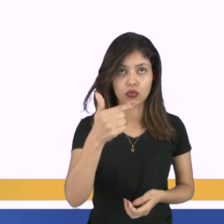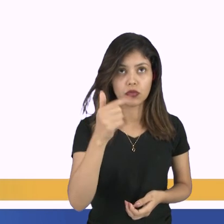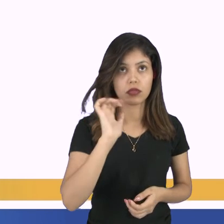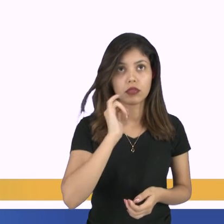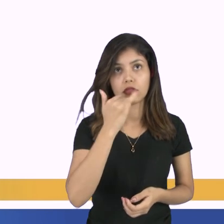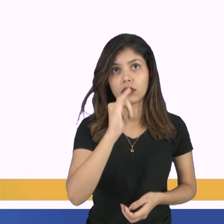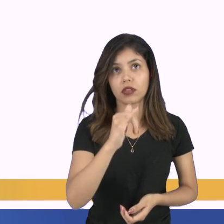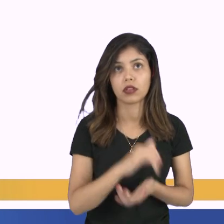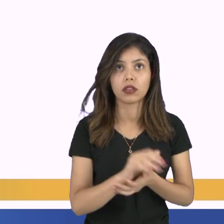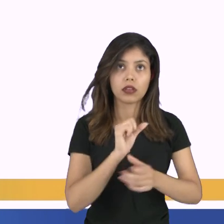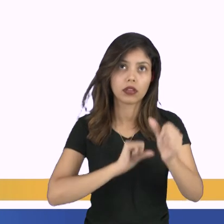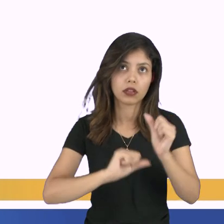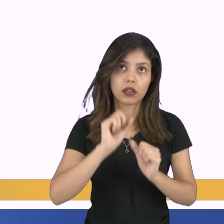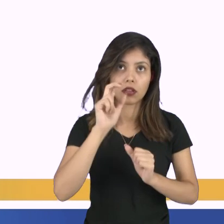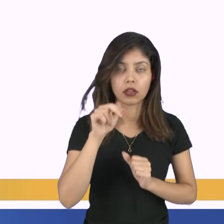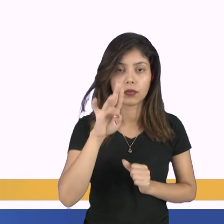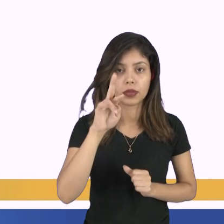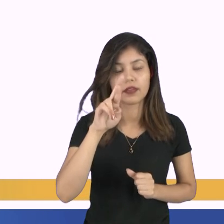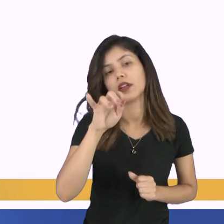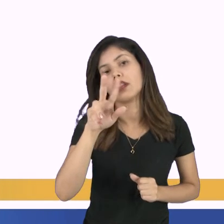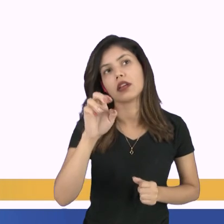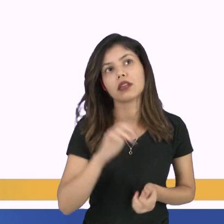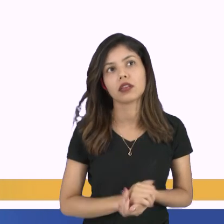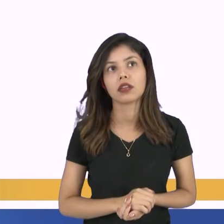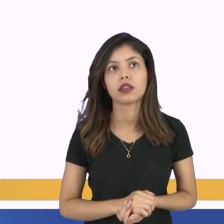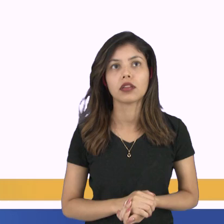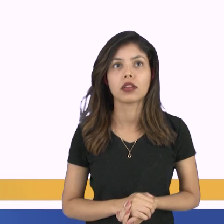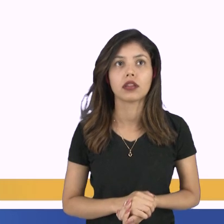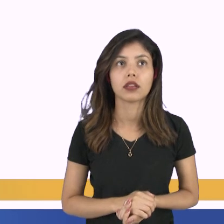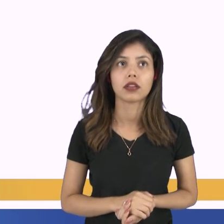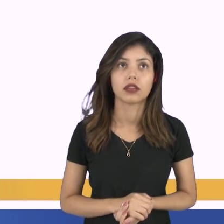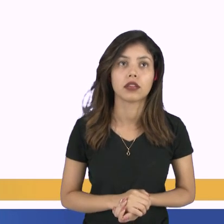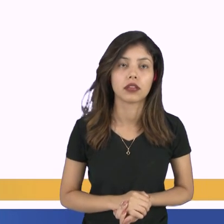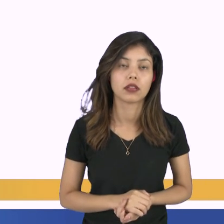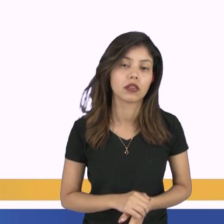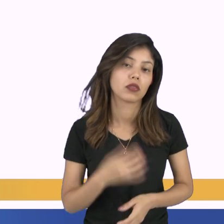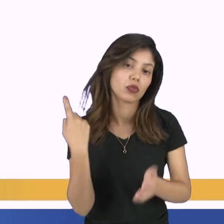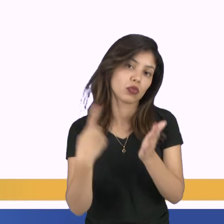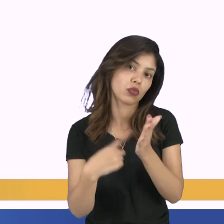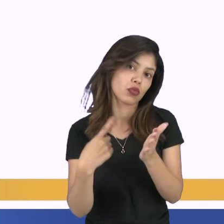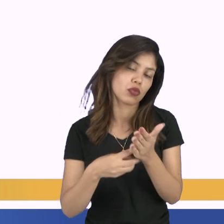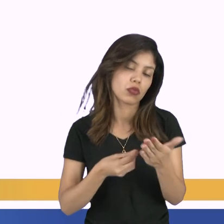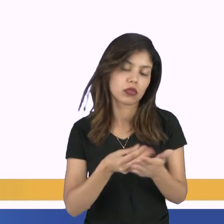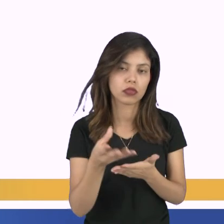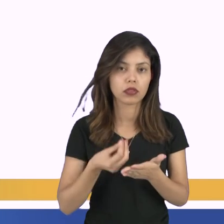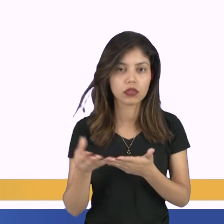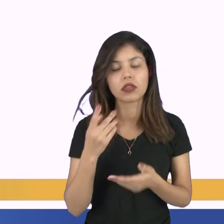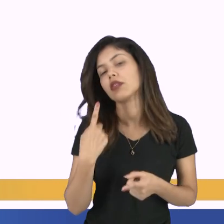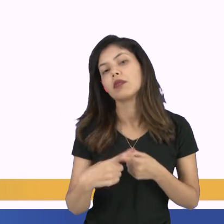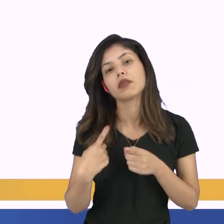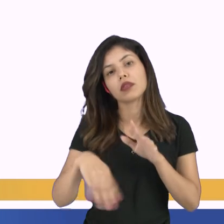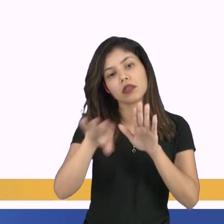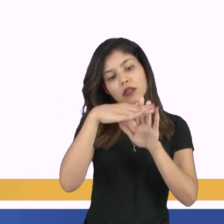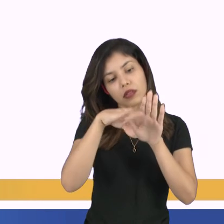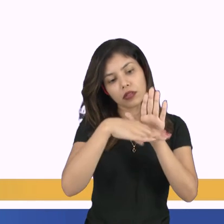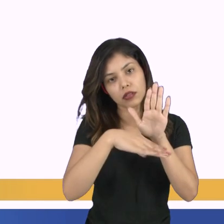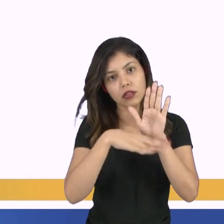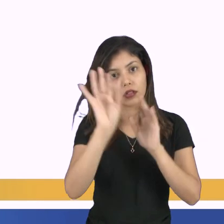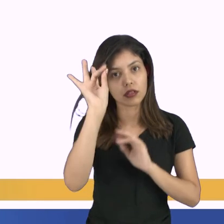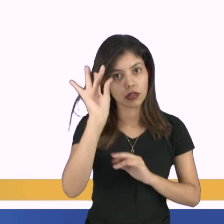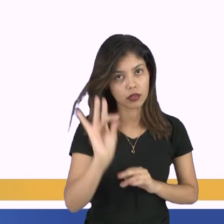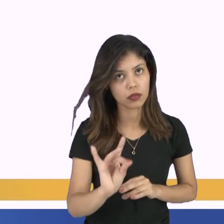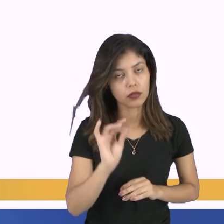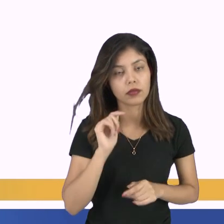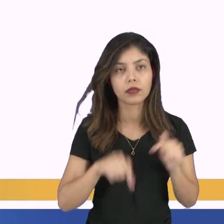elétrons e transforma-se em um ânion bivalente. Então a gente vai analisar de acordo com a distribuição por camada desses